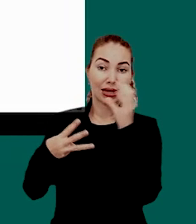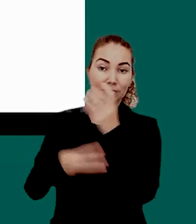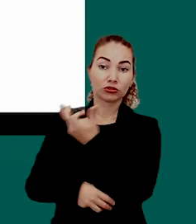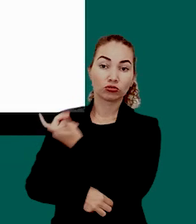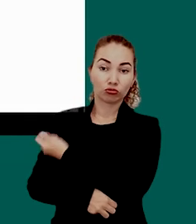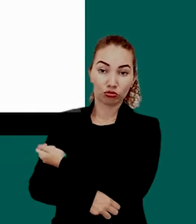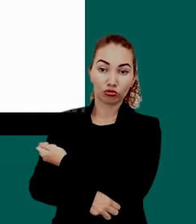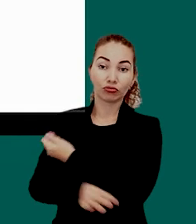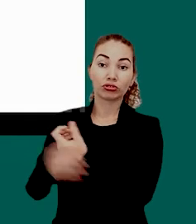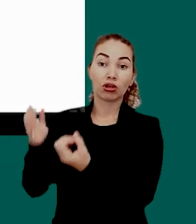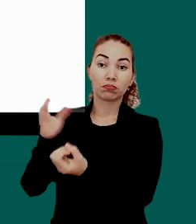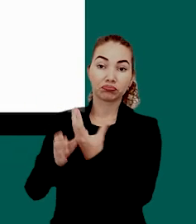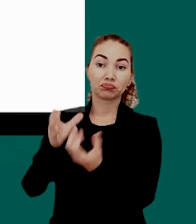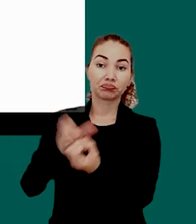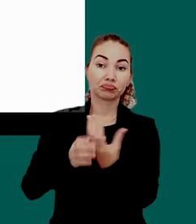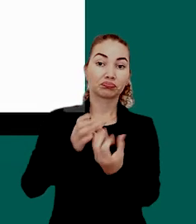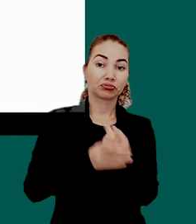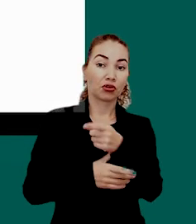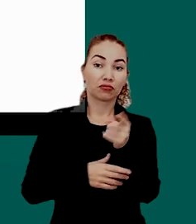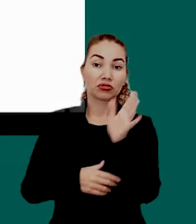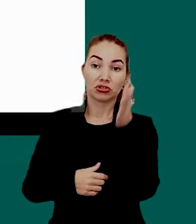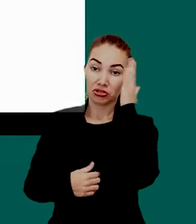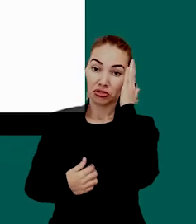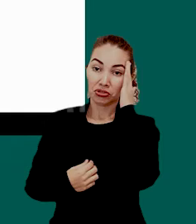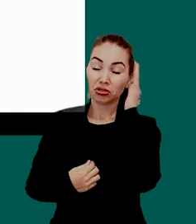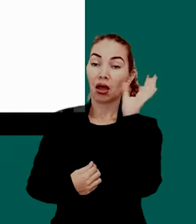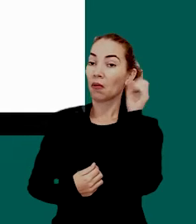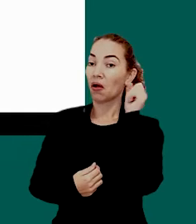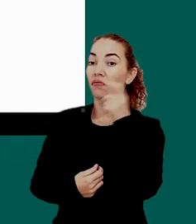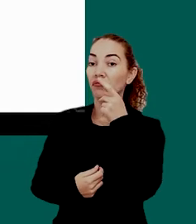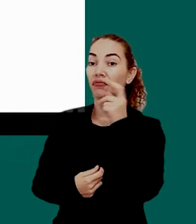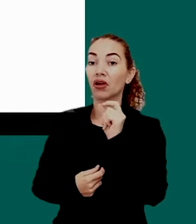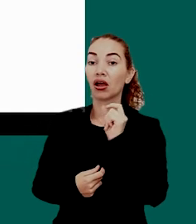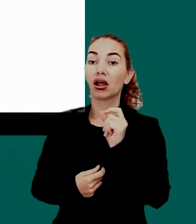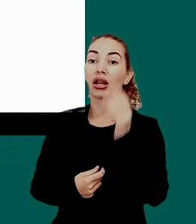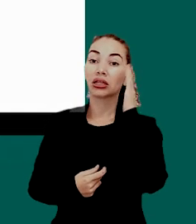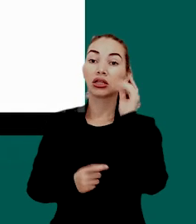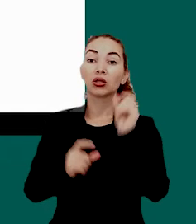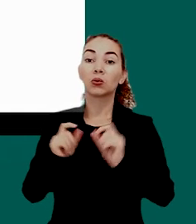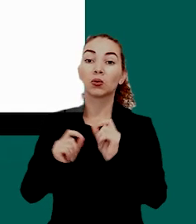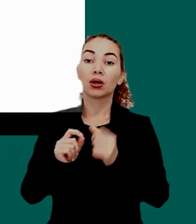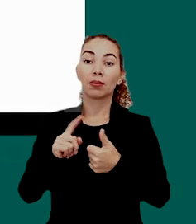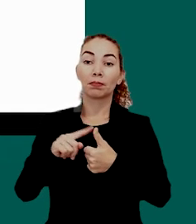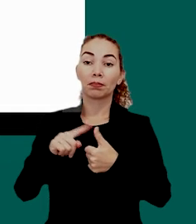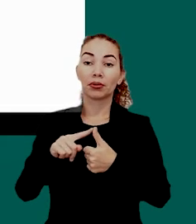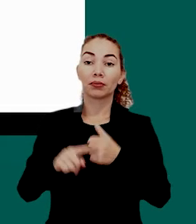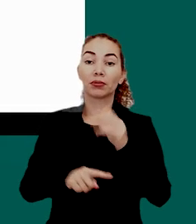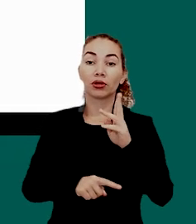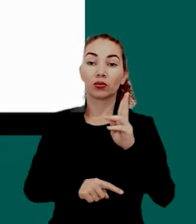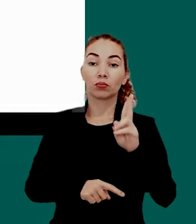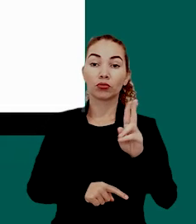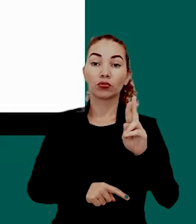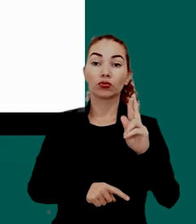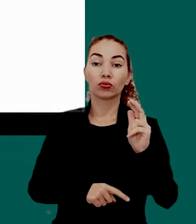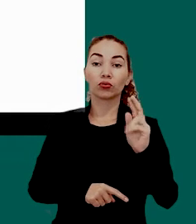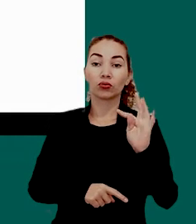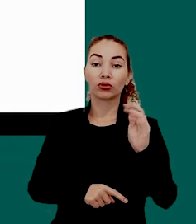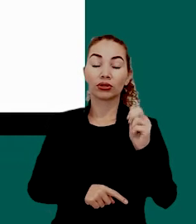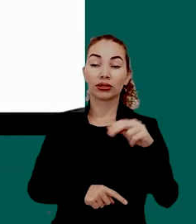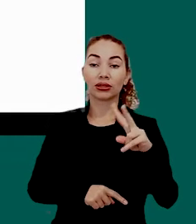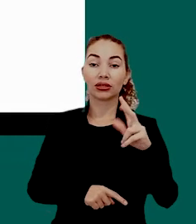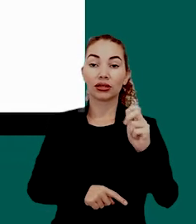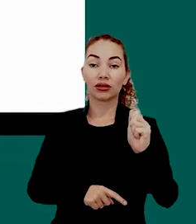vacinas que surgem aí, vocês devem ter ouvido falar, só para a gente se atualizar e entender o que é. Primeiro, a Butanvac, né, que é uma possibilidade de vacina